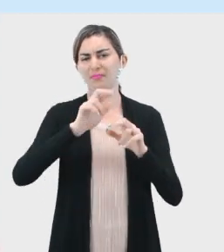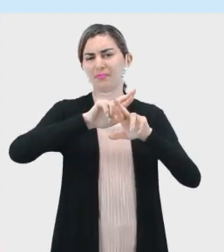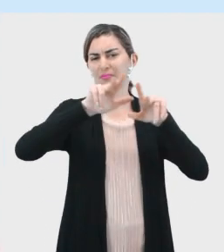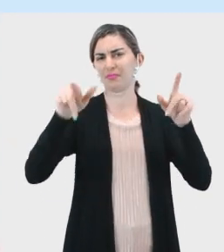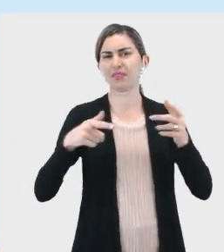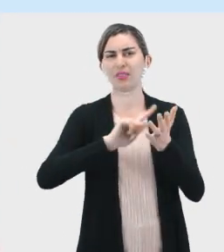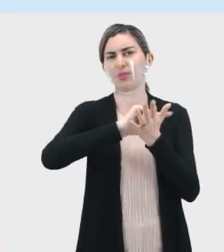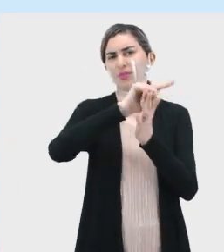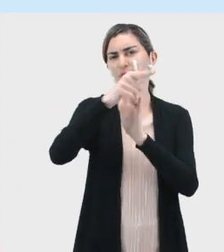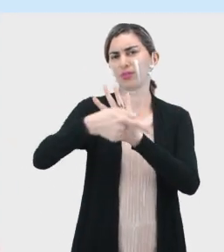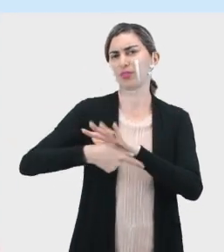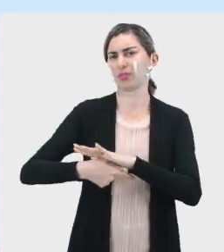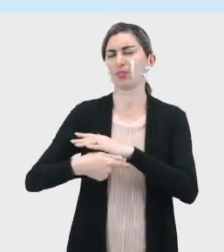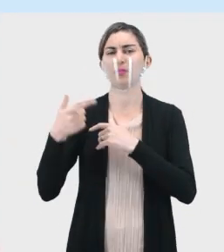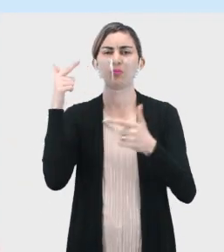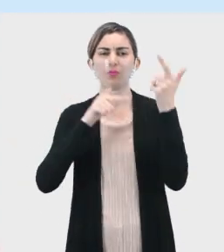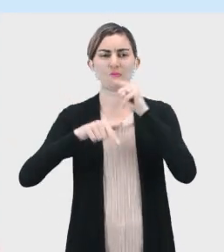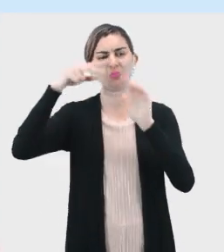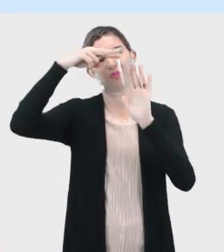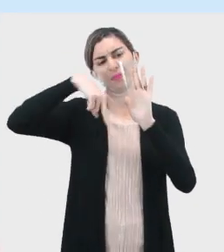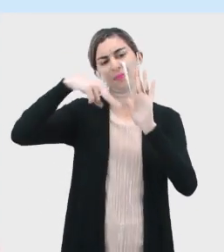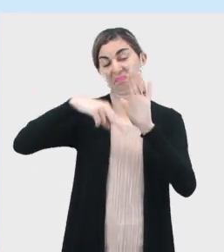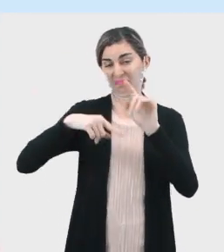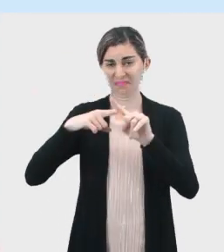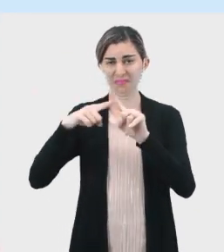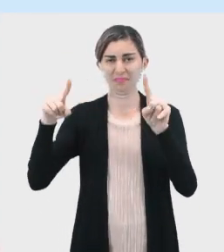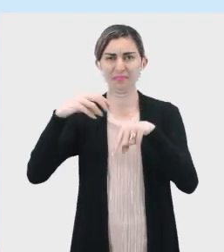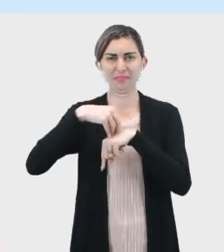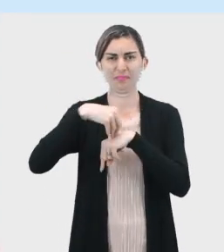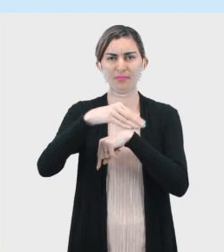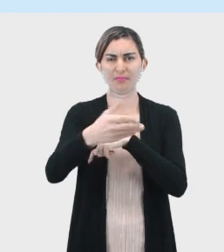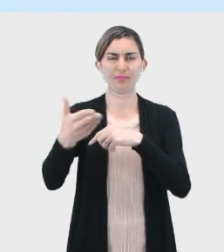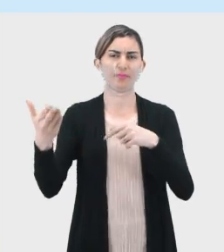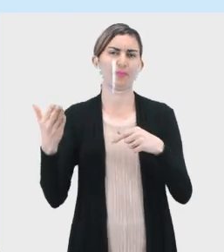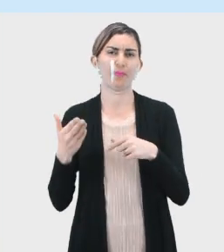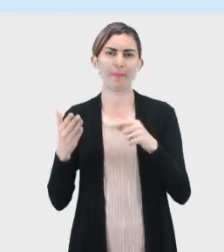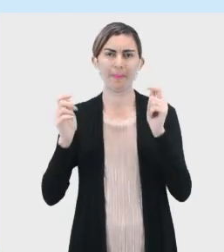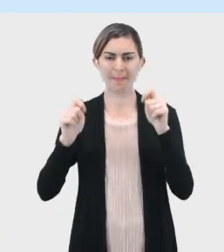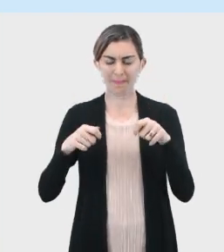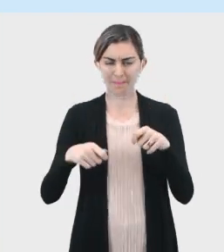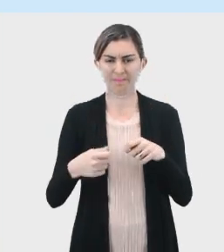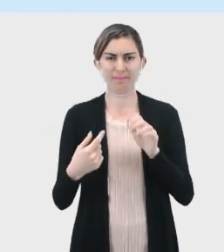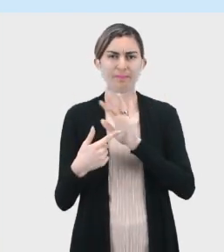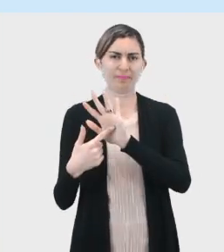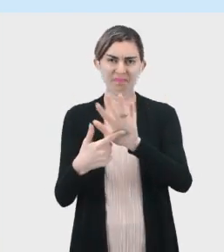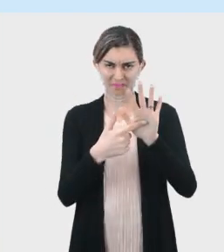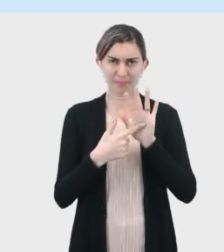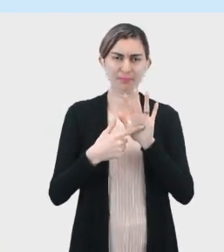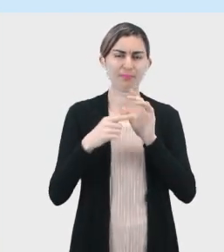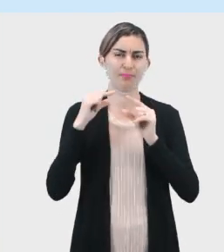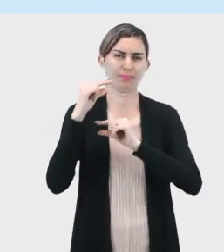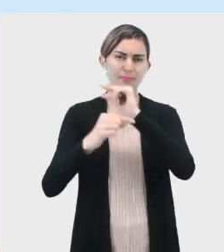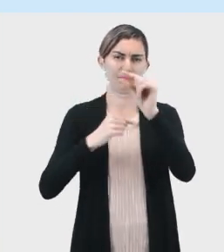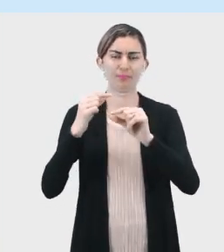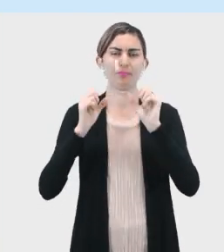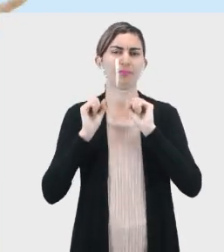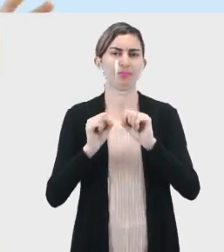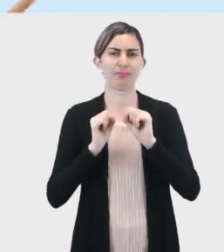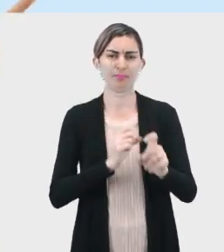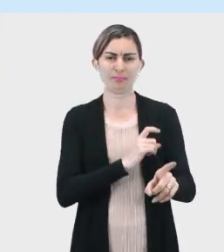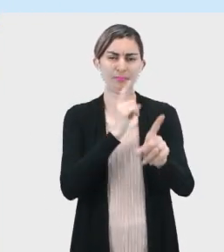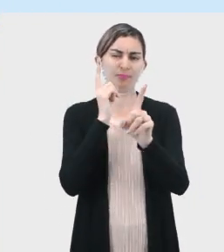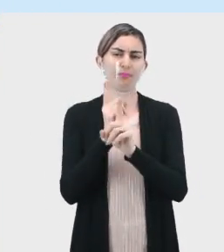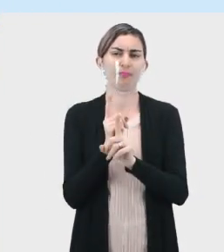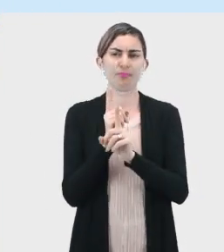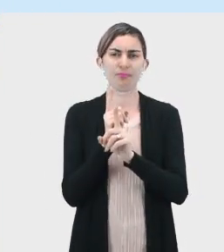diversidade de categorias de gêneros que a gente consegue ler, mas aí eu trouxe para você, para a gente ilustrar um pouquinho que a